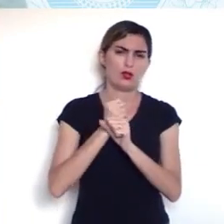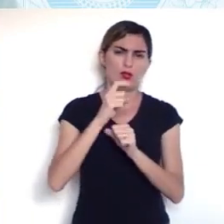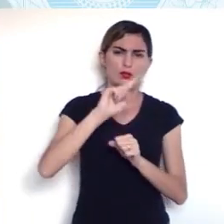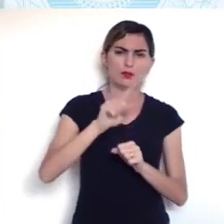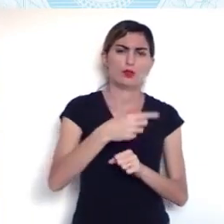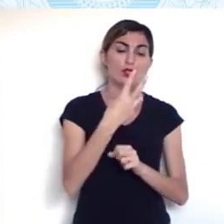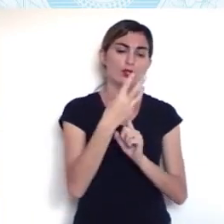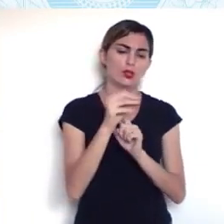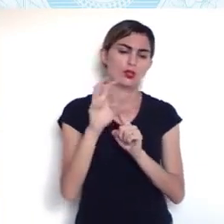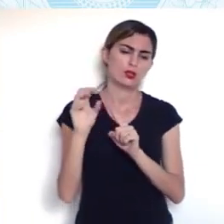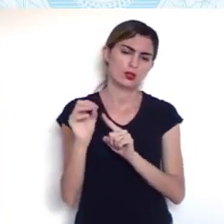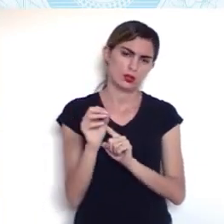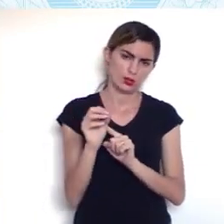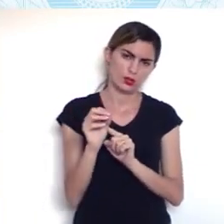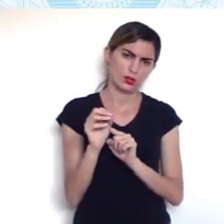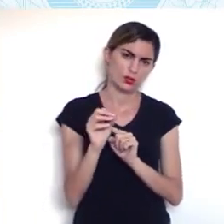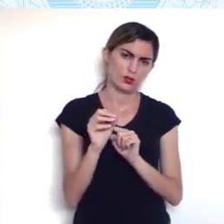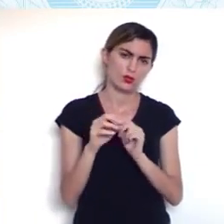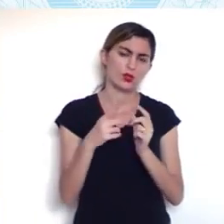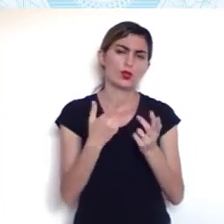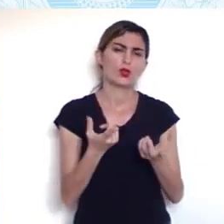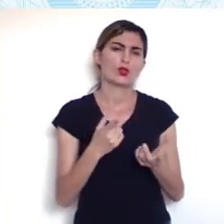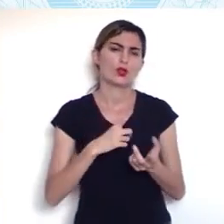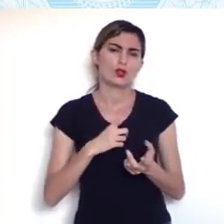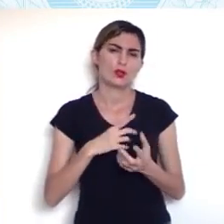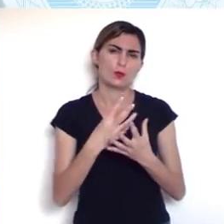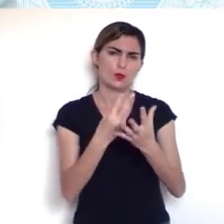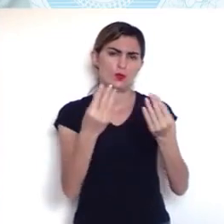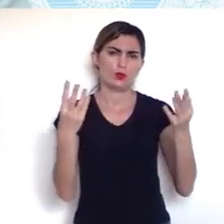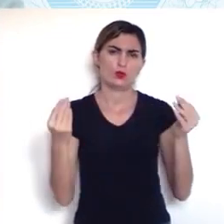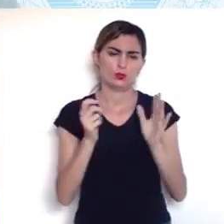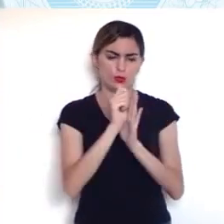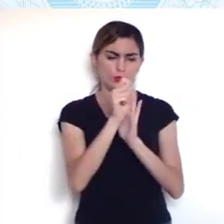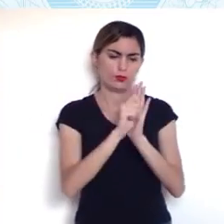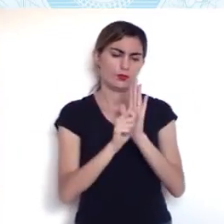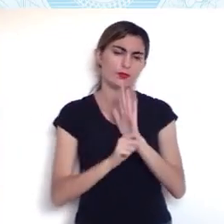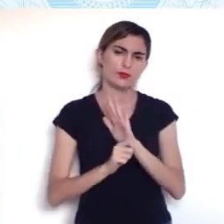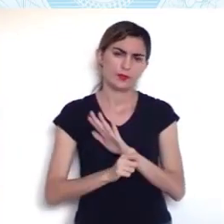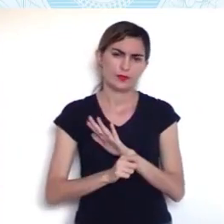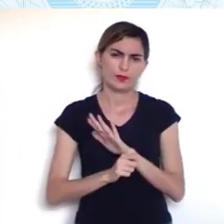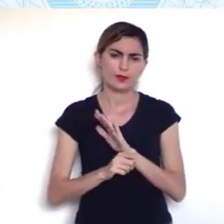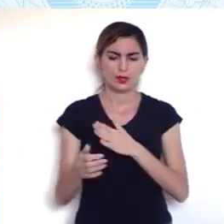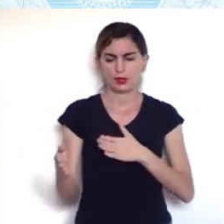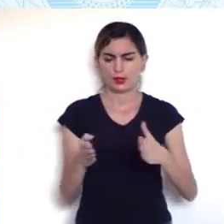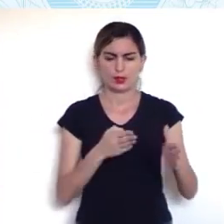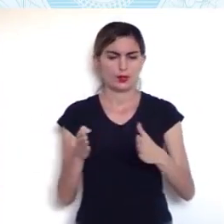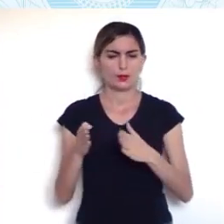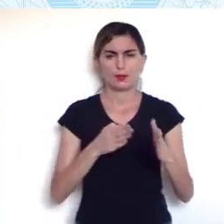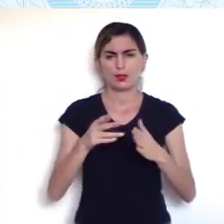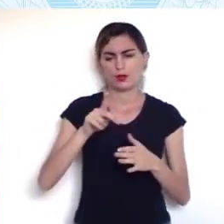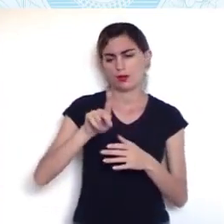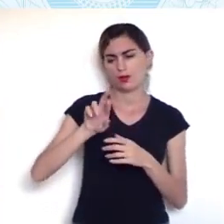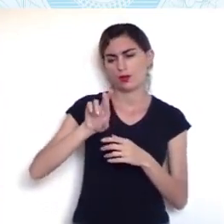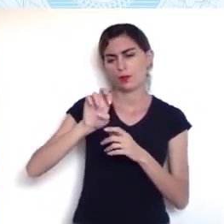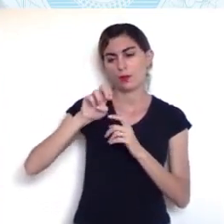de 1300. Considerado por muitos autores como um período